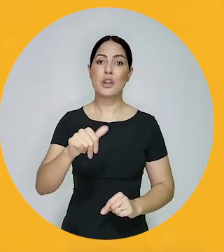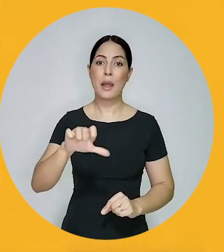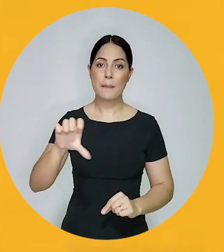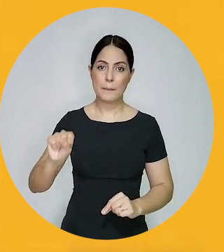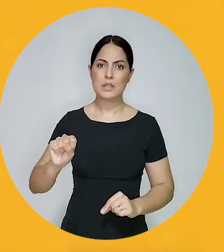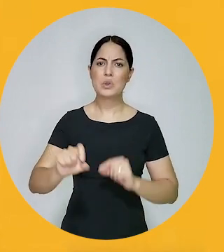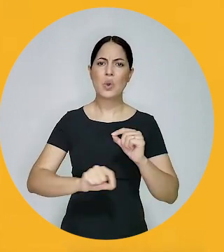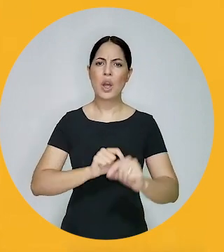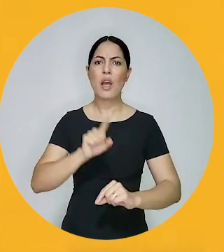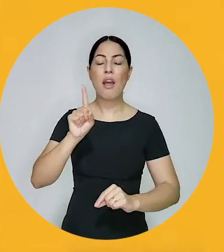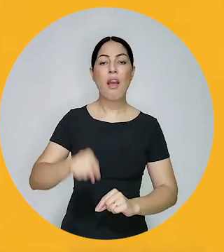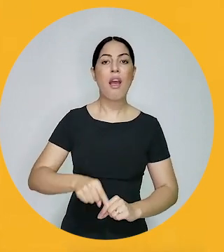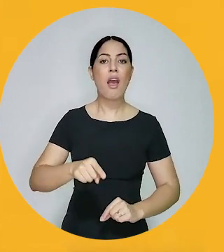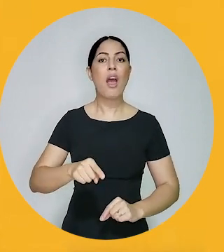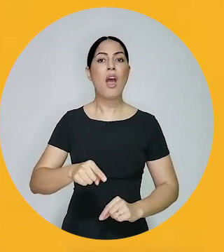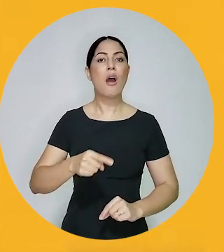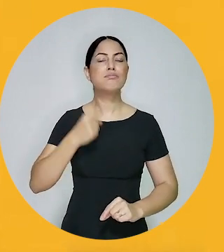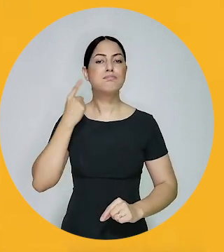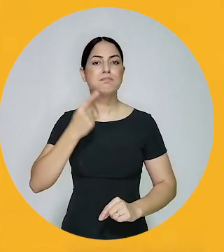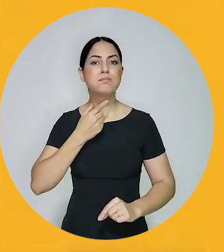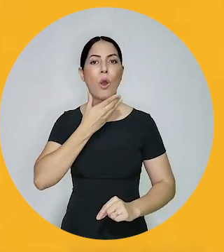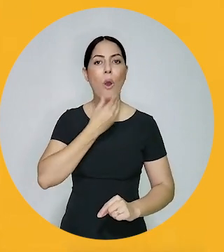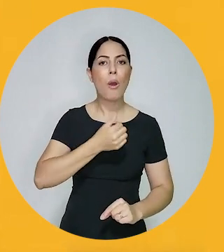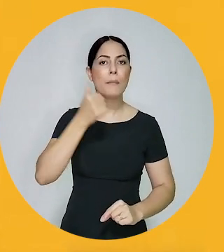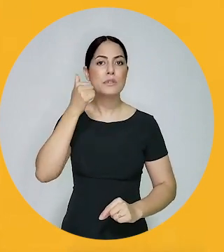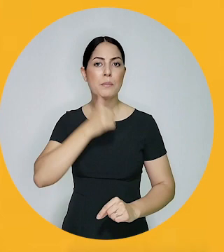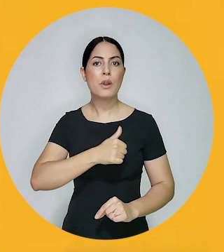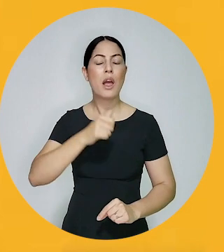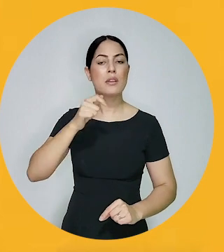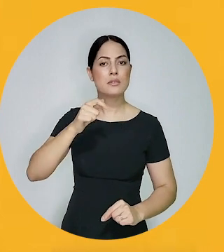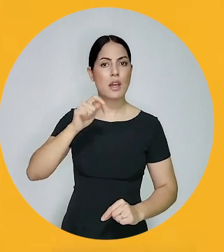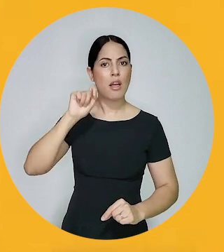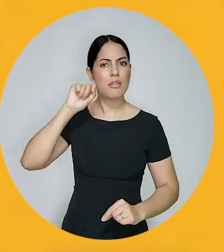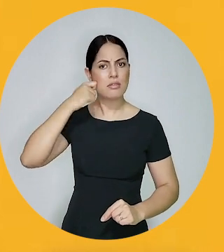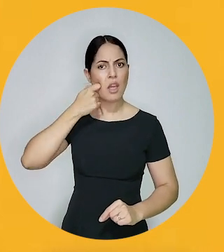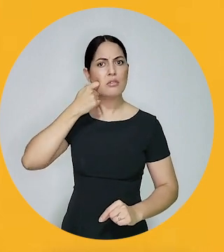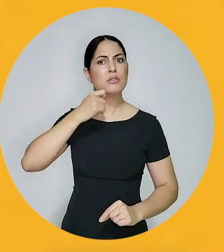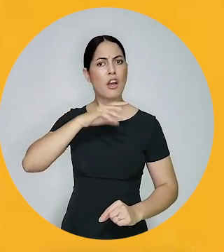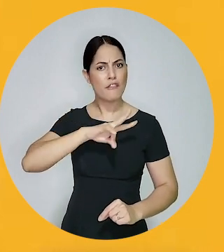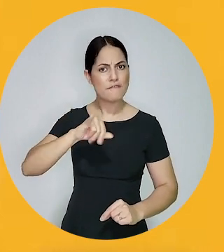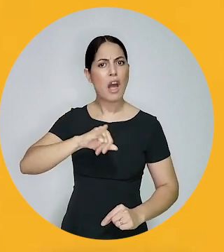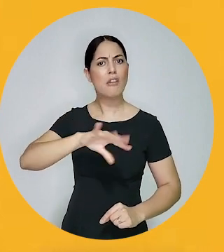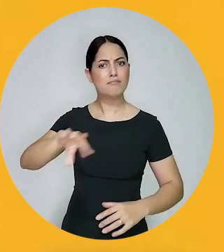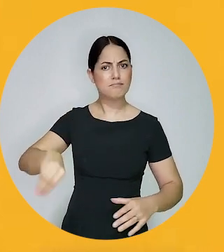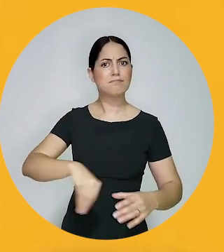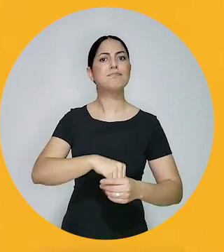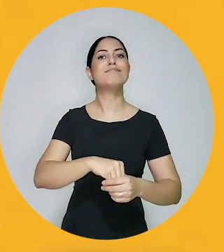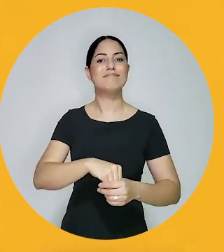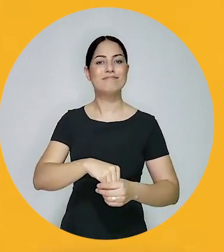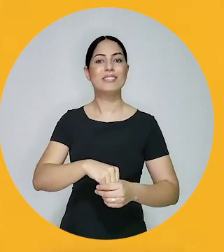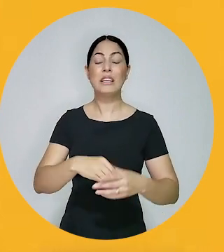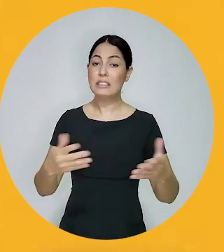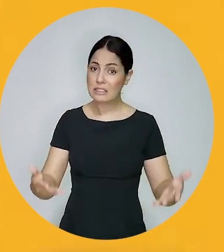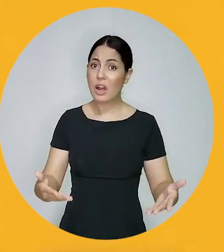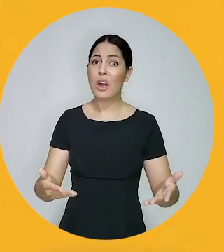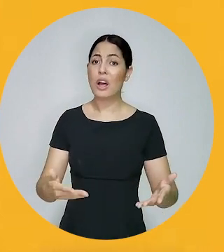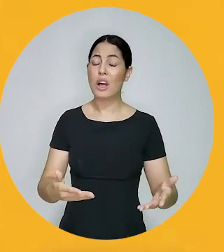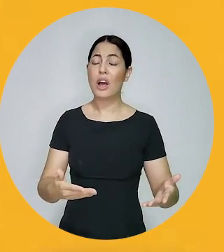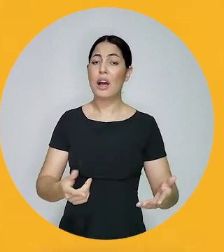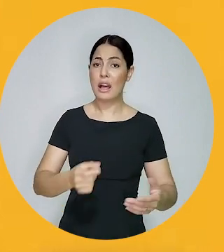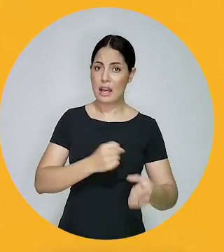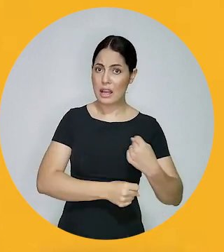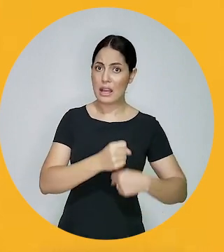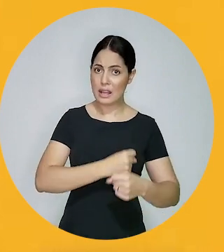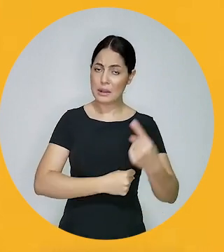também aí dos cargos serão ocupados por advogados negros e advogadas negras, que foi a iniciativa que nós apresentamos ao Conselho Federal da